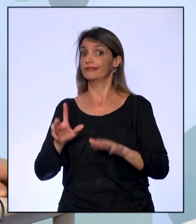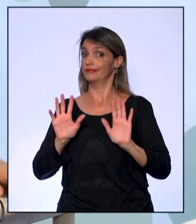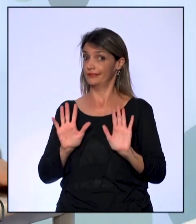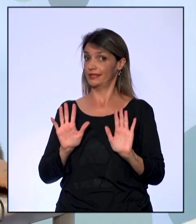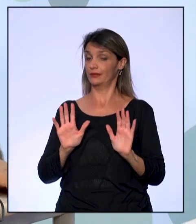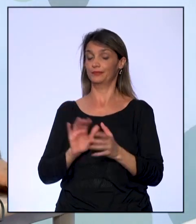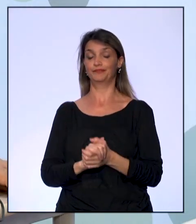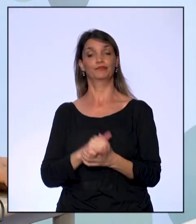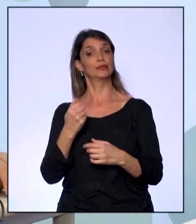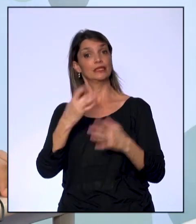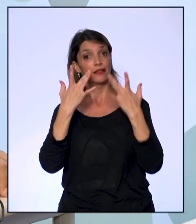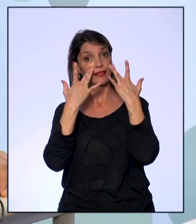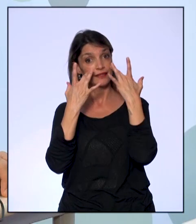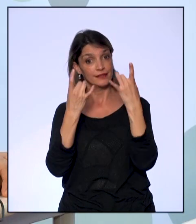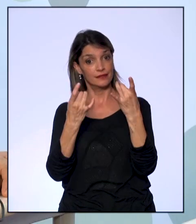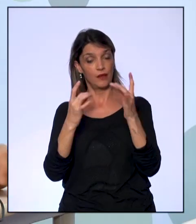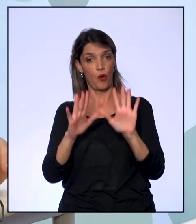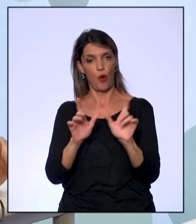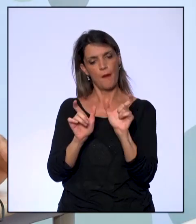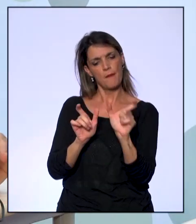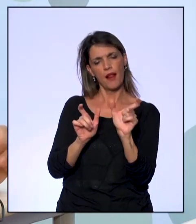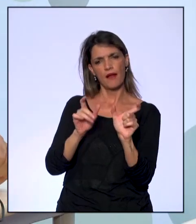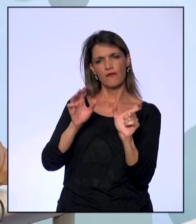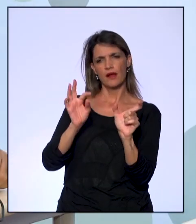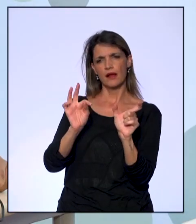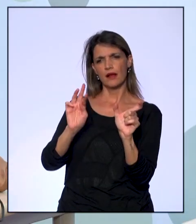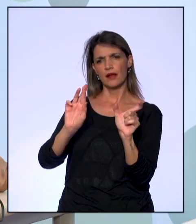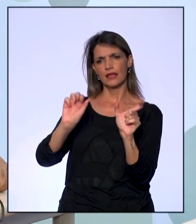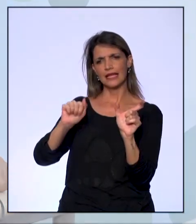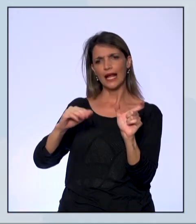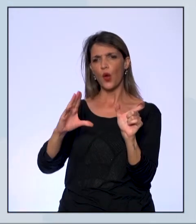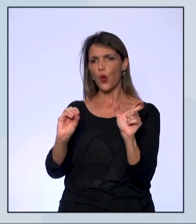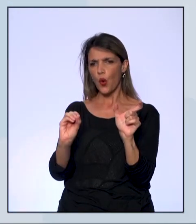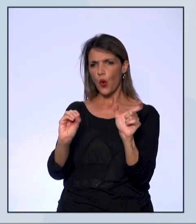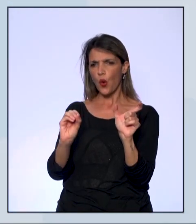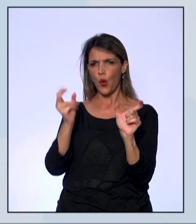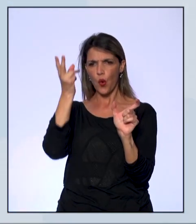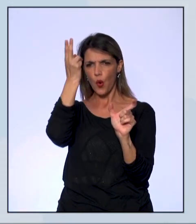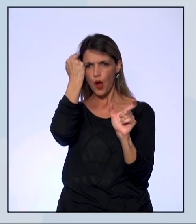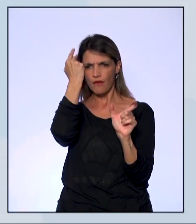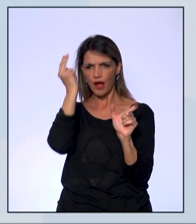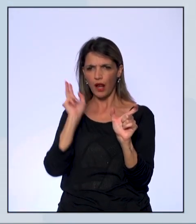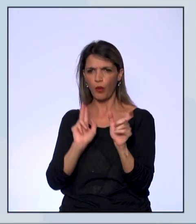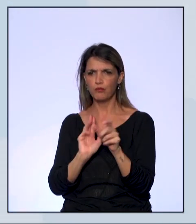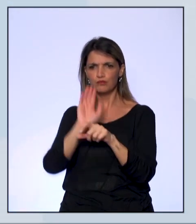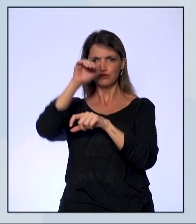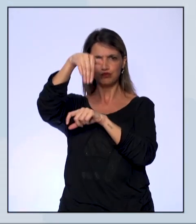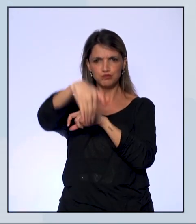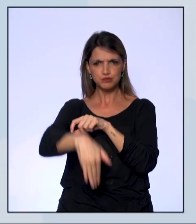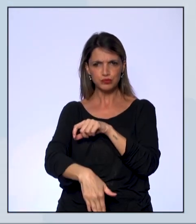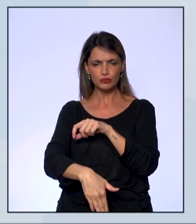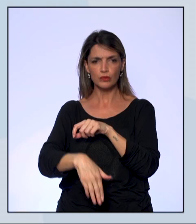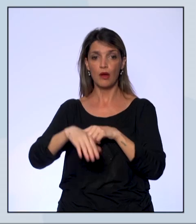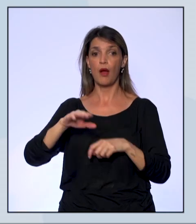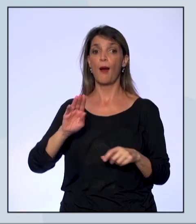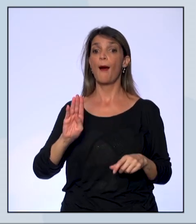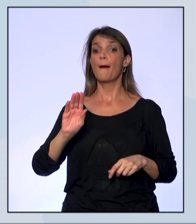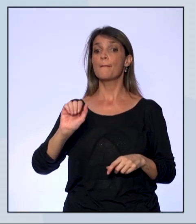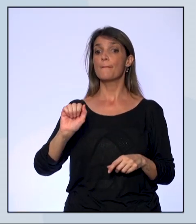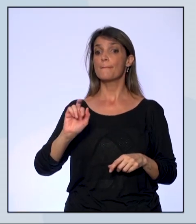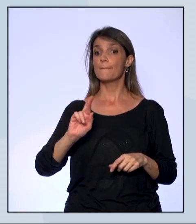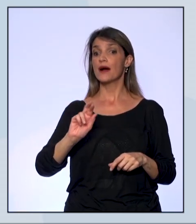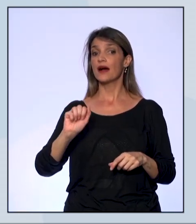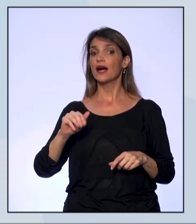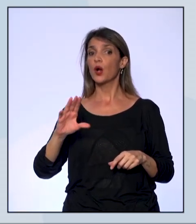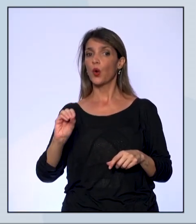lá veja tranco é o salto que o cavalo da barranco é a ribanceira de um rio